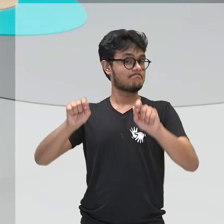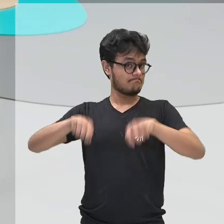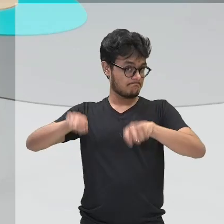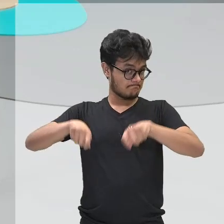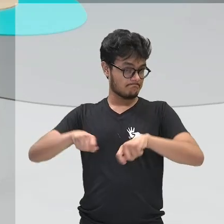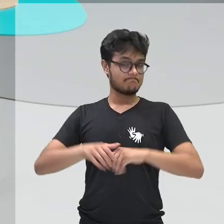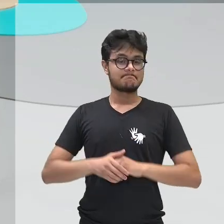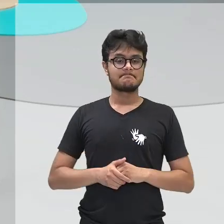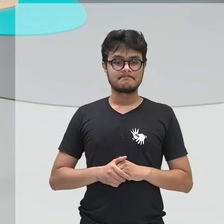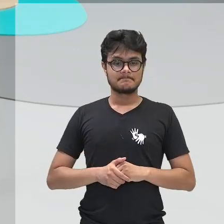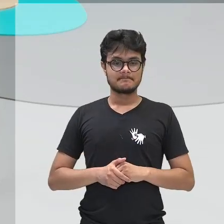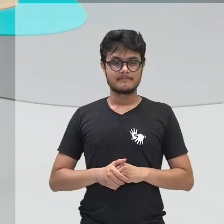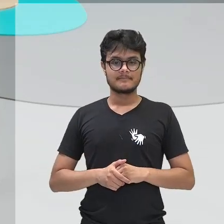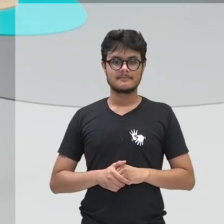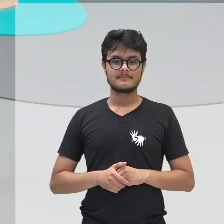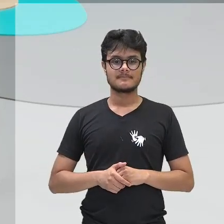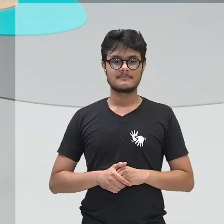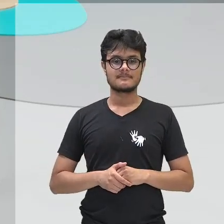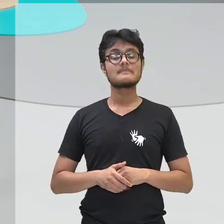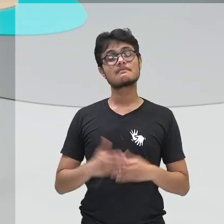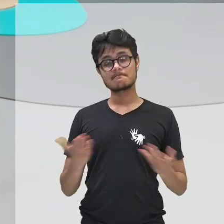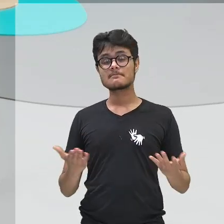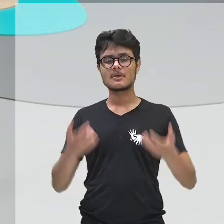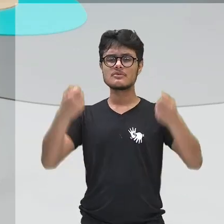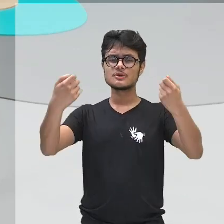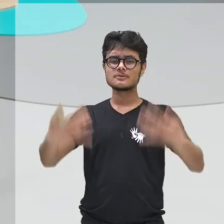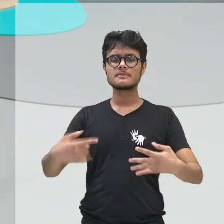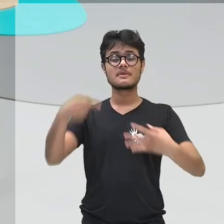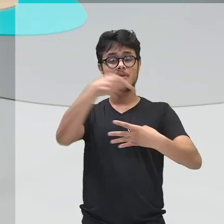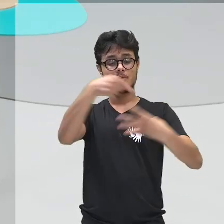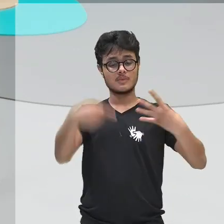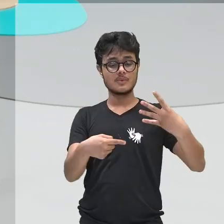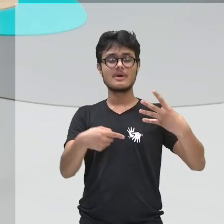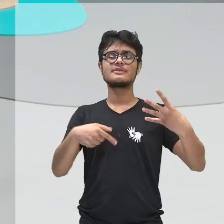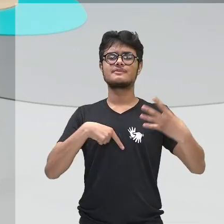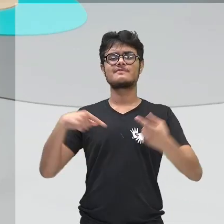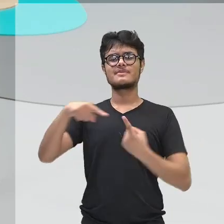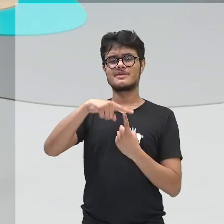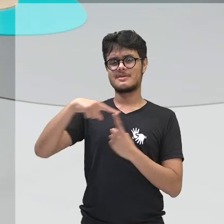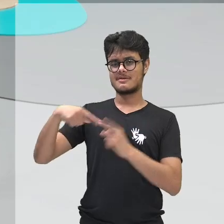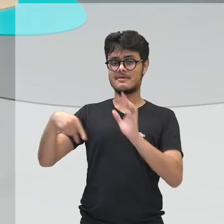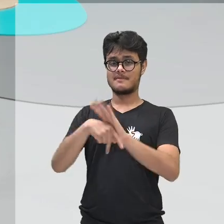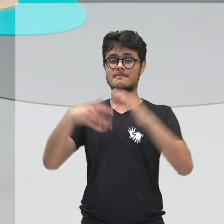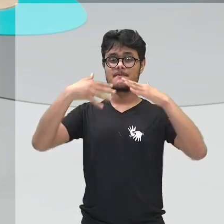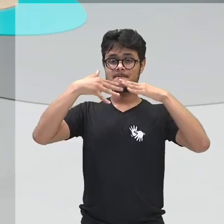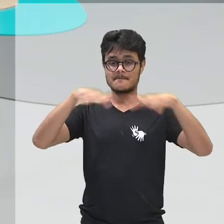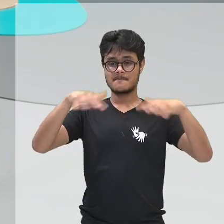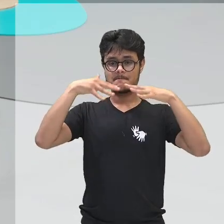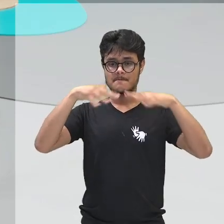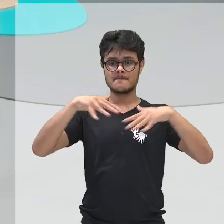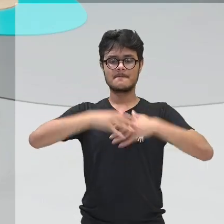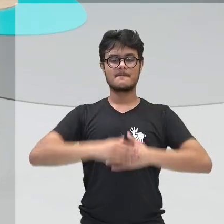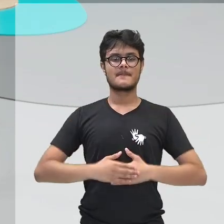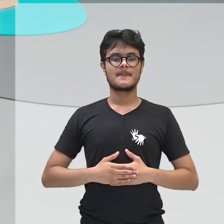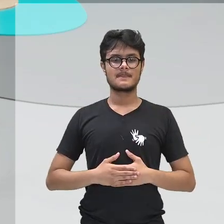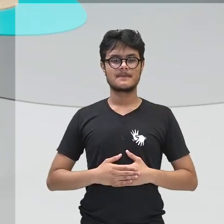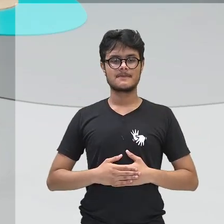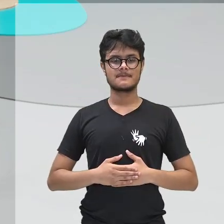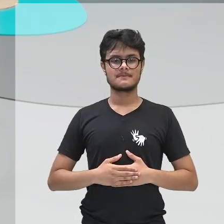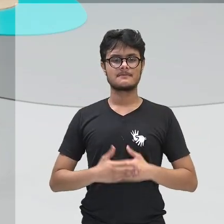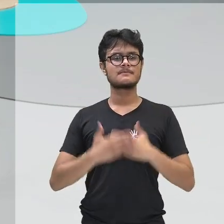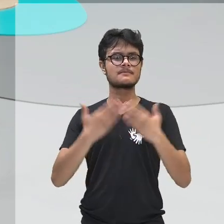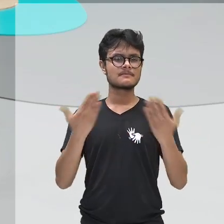E ela fala geralmente dos 4 elementos da natureza, tá? E ela faz todo um convite,